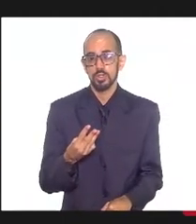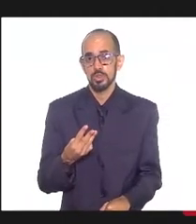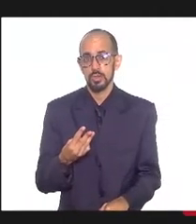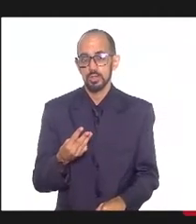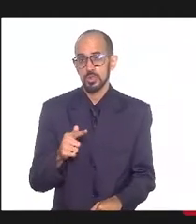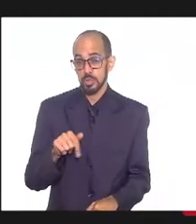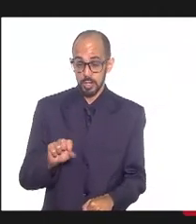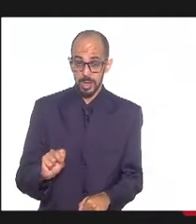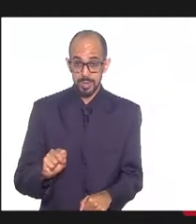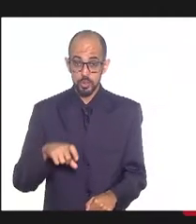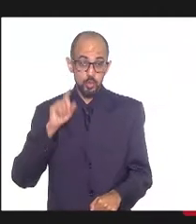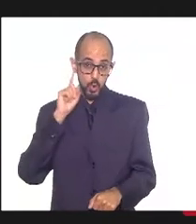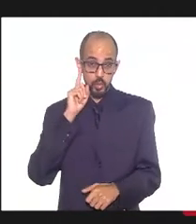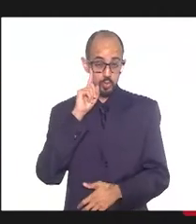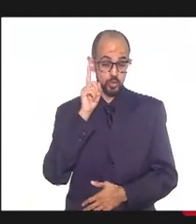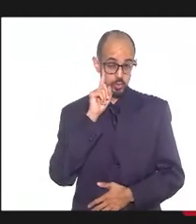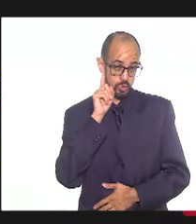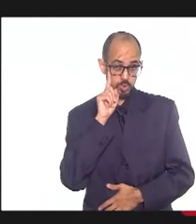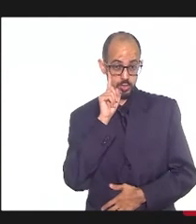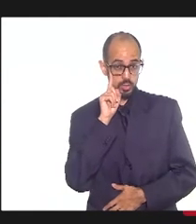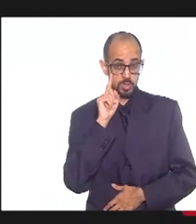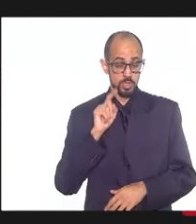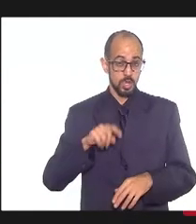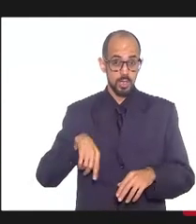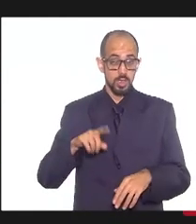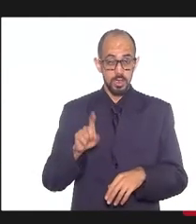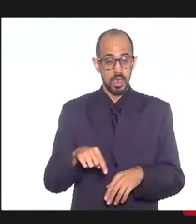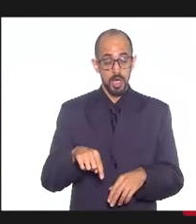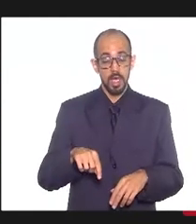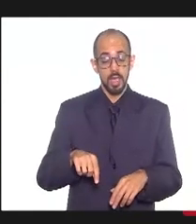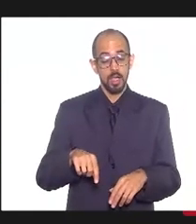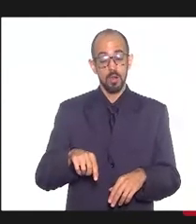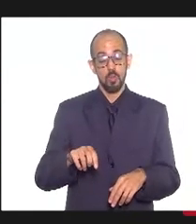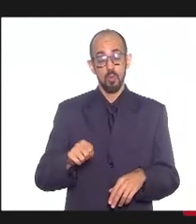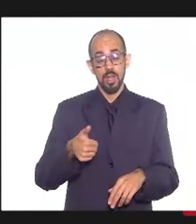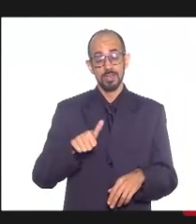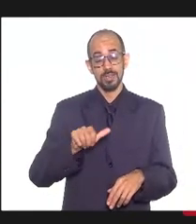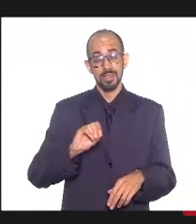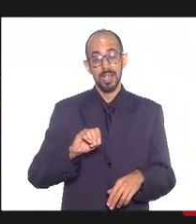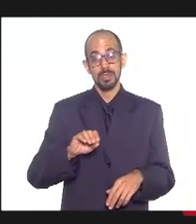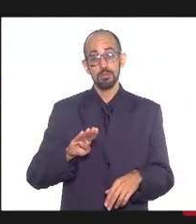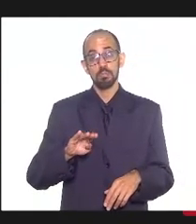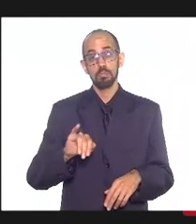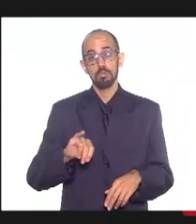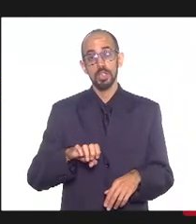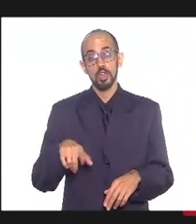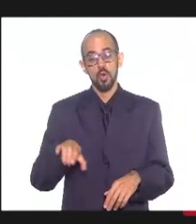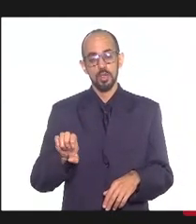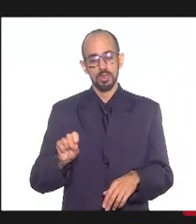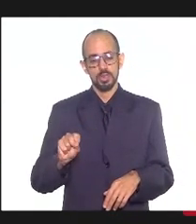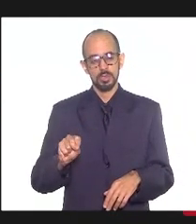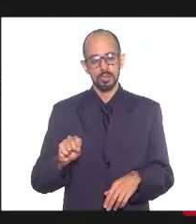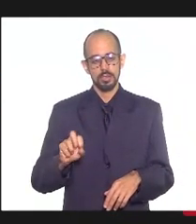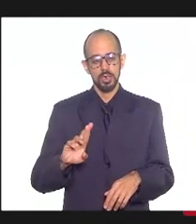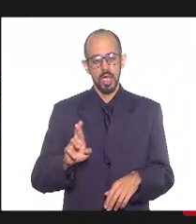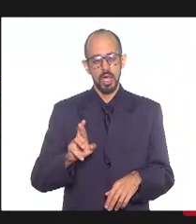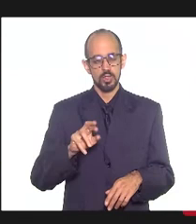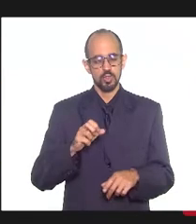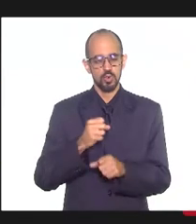dia, e um business de quase 10 bilhões de reais por ano. Próximo.